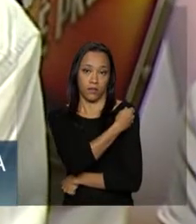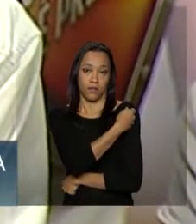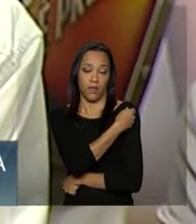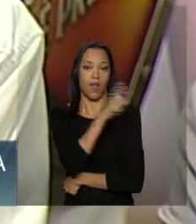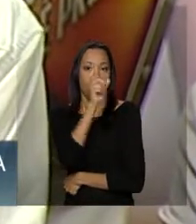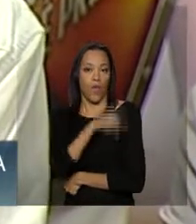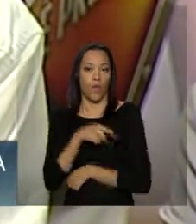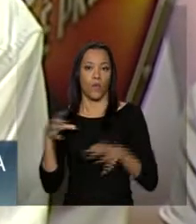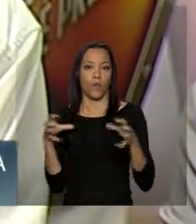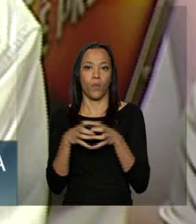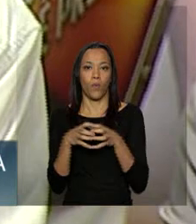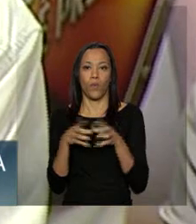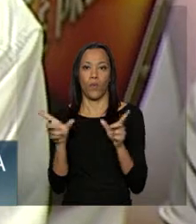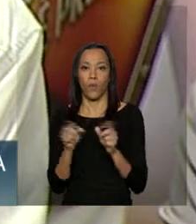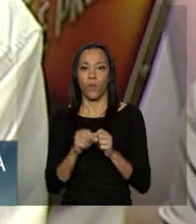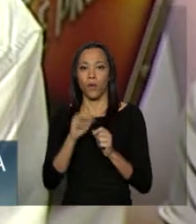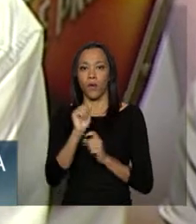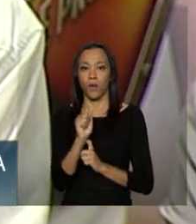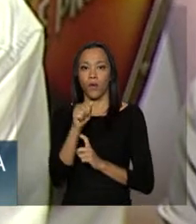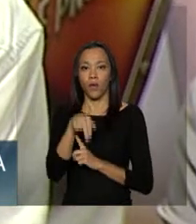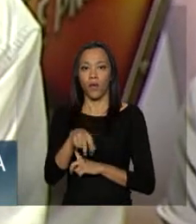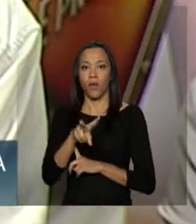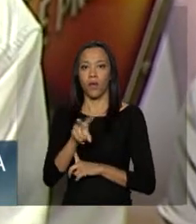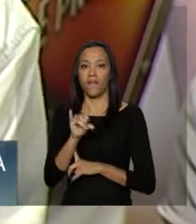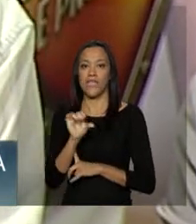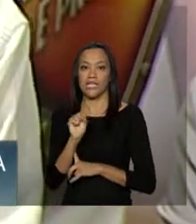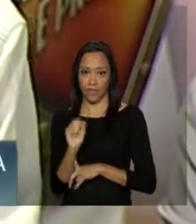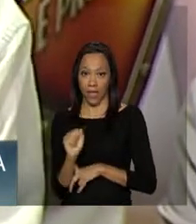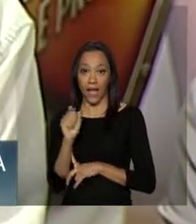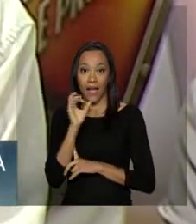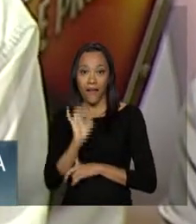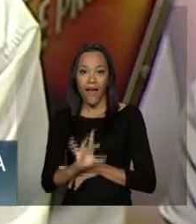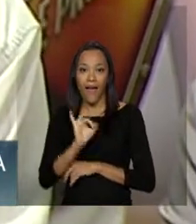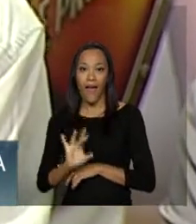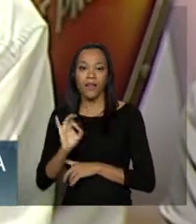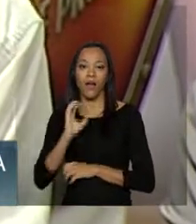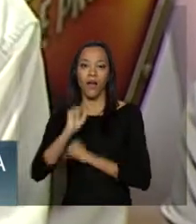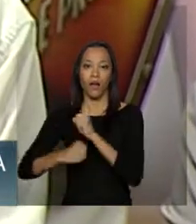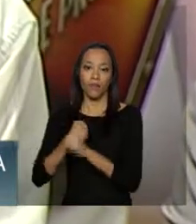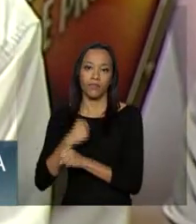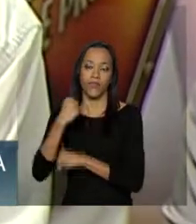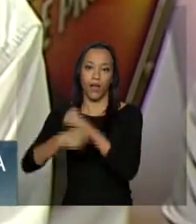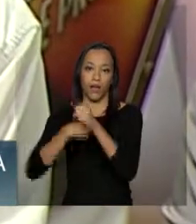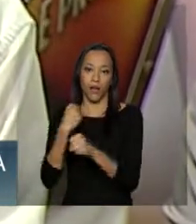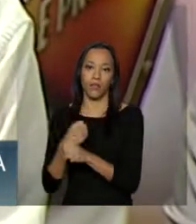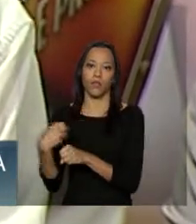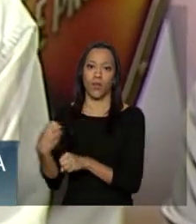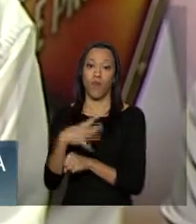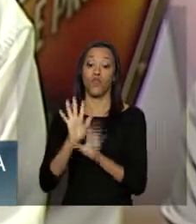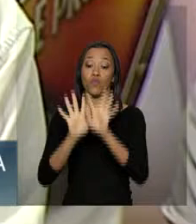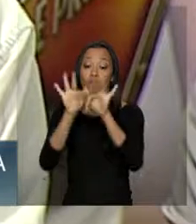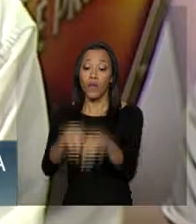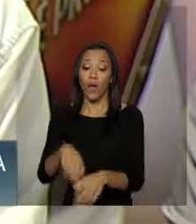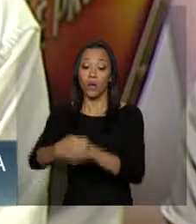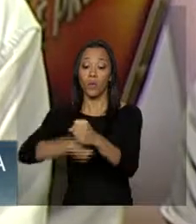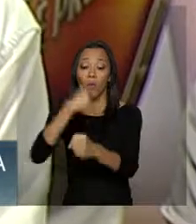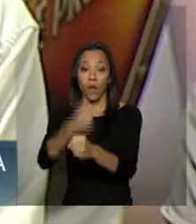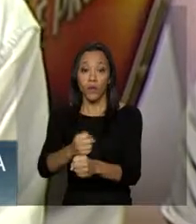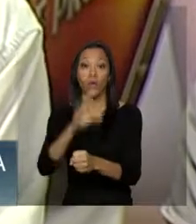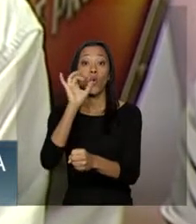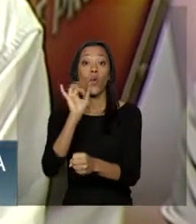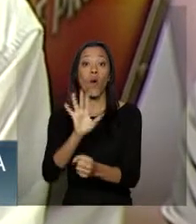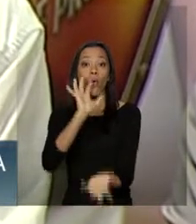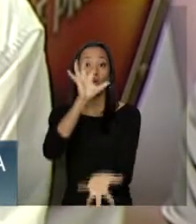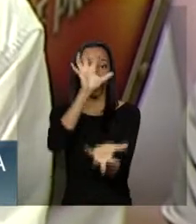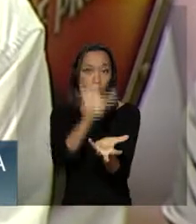pela Anvisa, como vacina nova a cada ano. E a Anvisa publica, no finalzinho do ano anterior, quais são as cepas que devem compor a